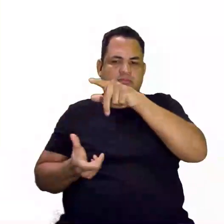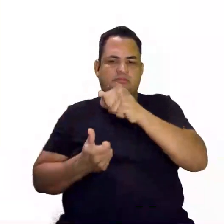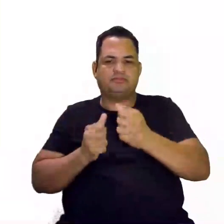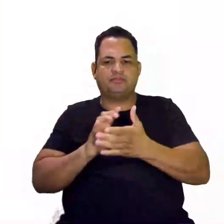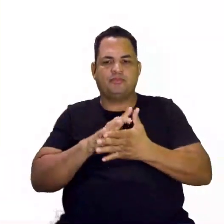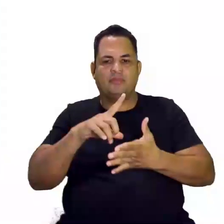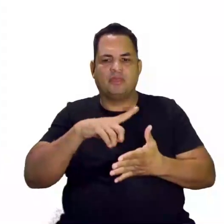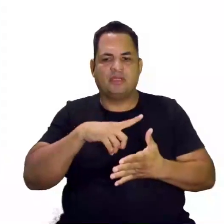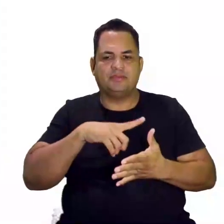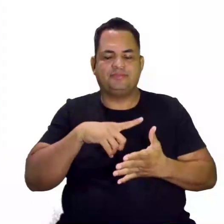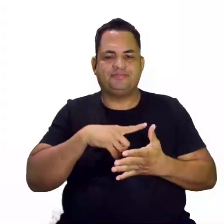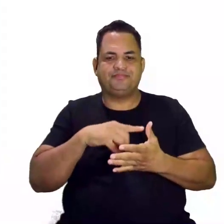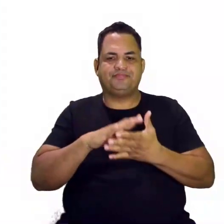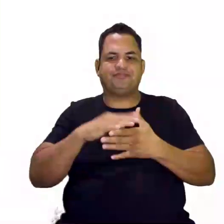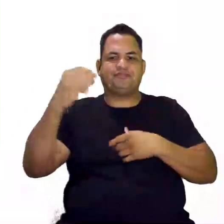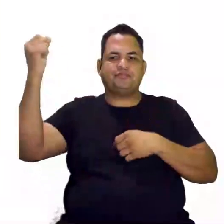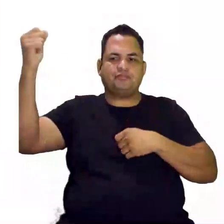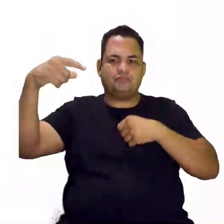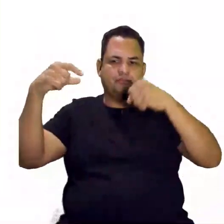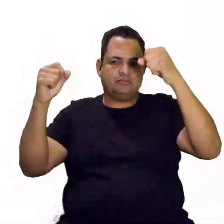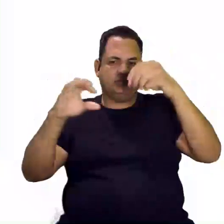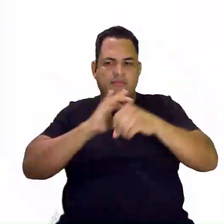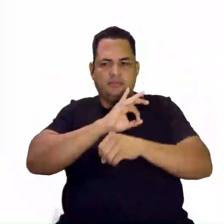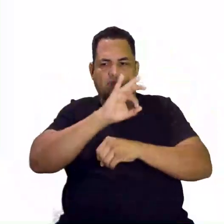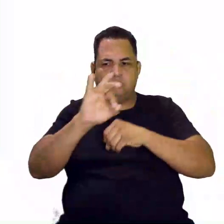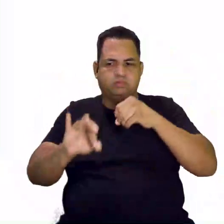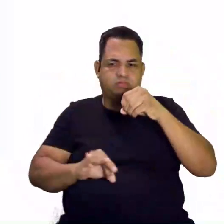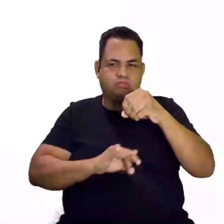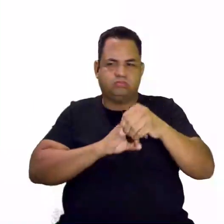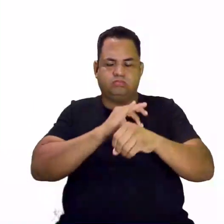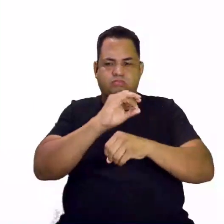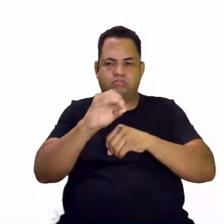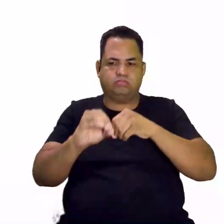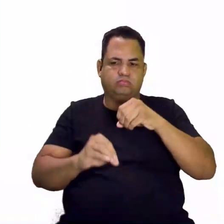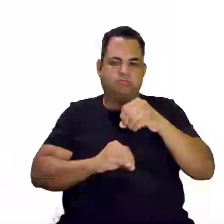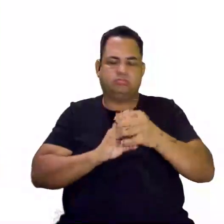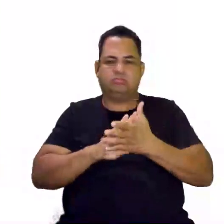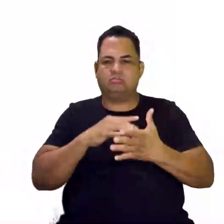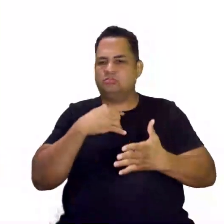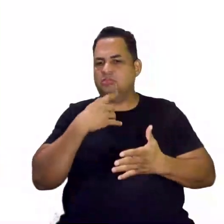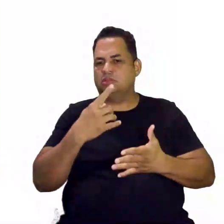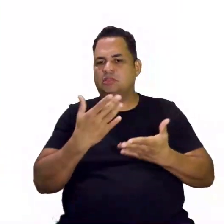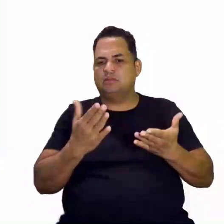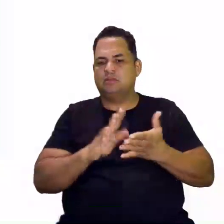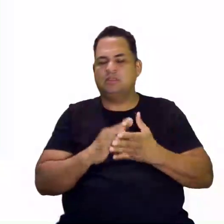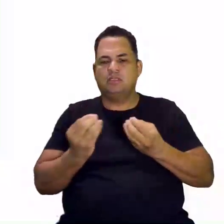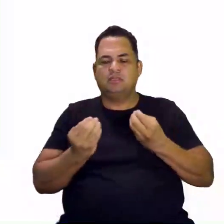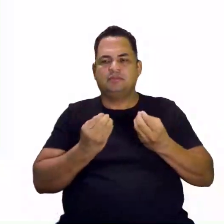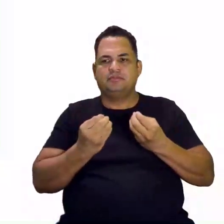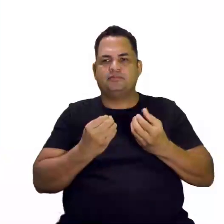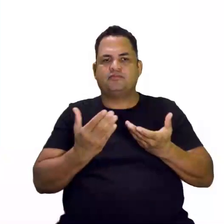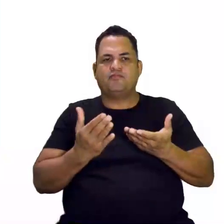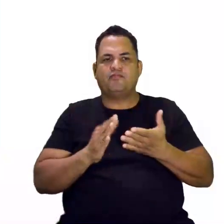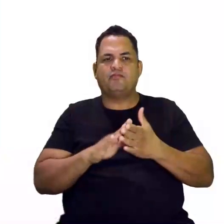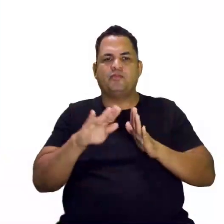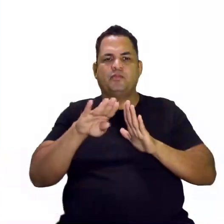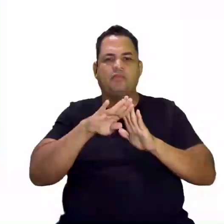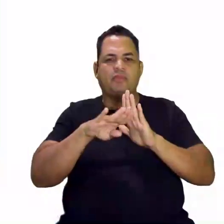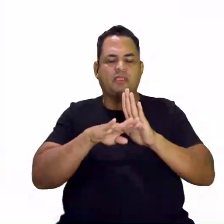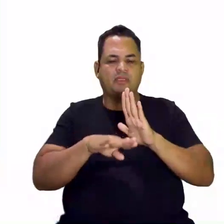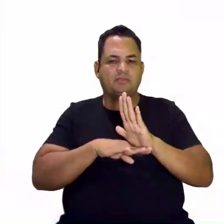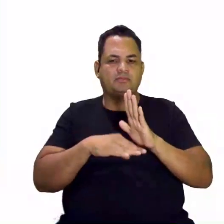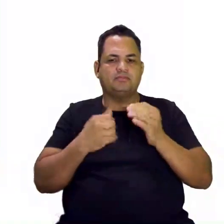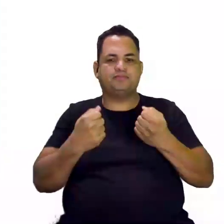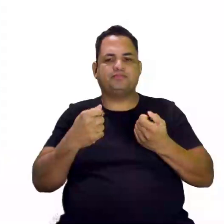muito bombardeamento, né, cósmico, muitos meteoros caindo, então não era viável. E aí eles falam da descrição de